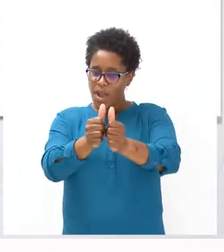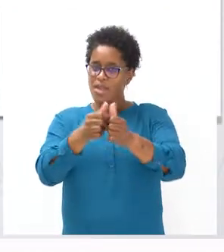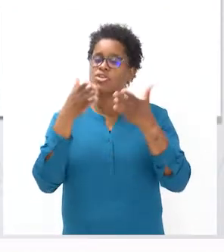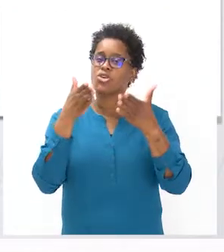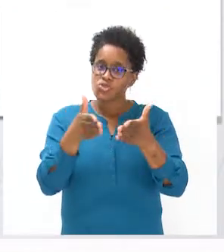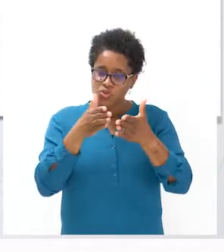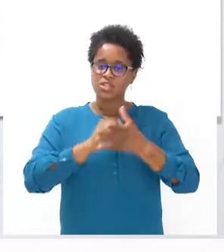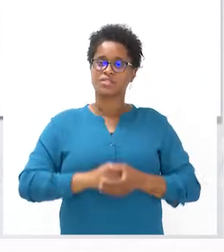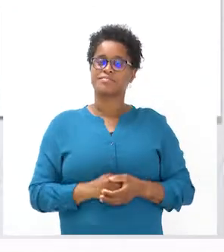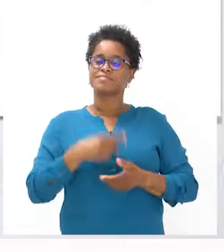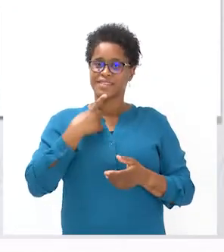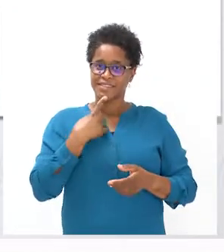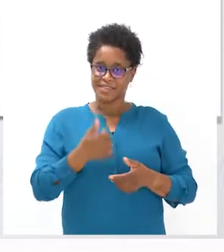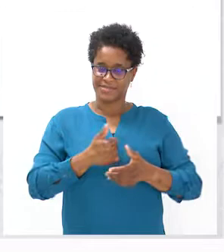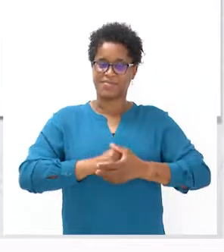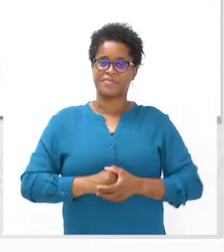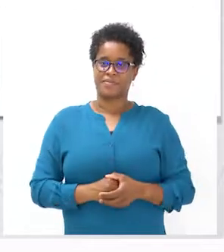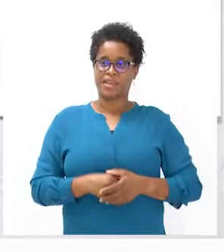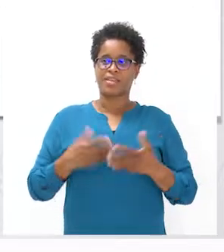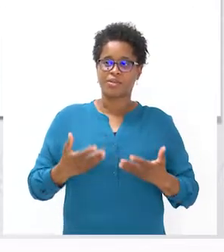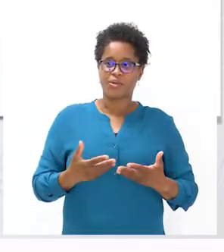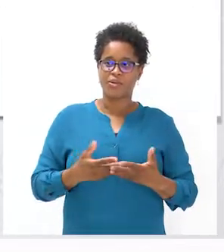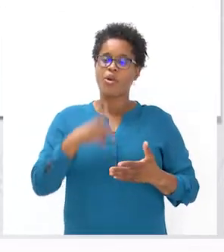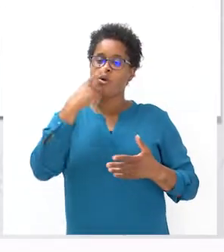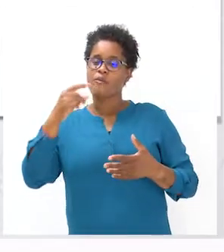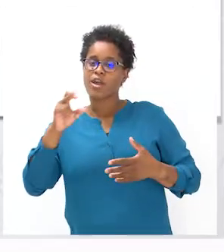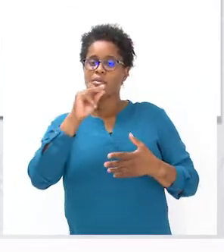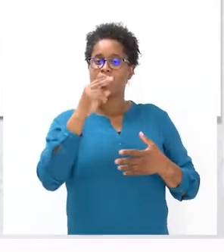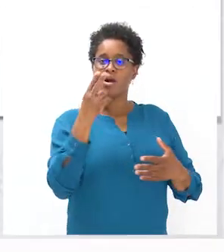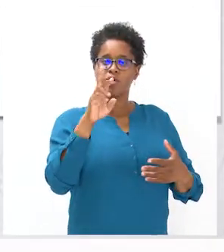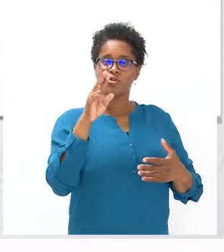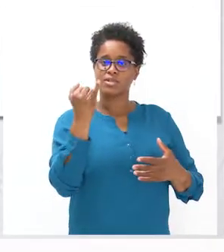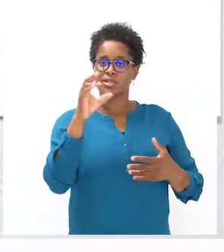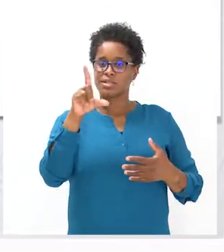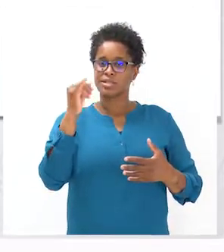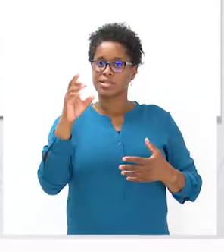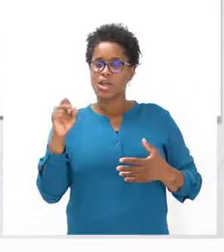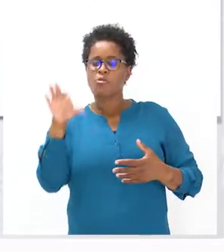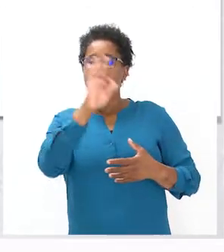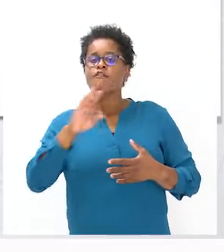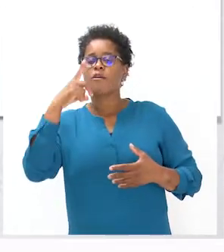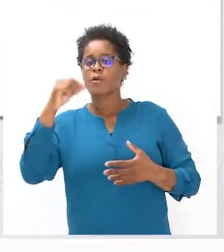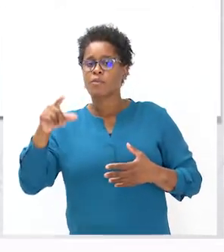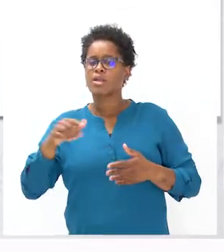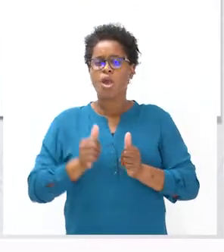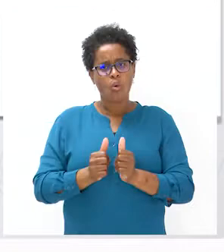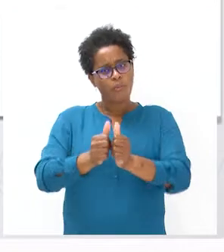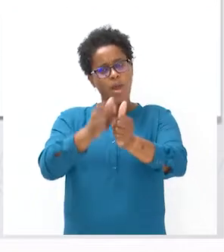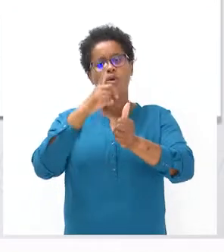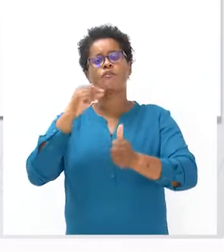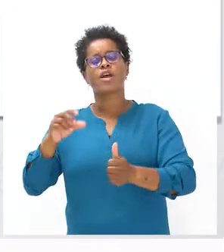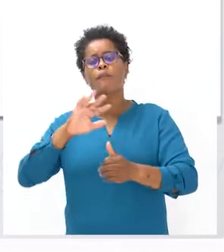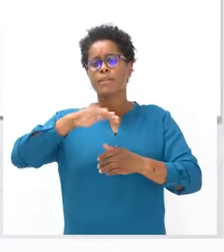que ajuda, certo? Então, o verbo auxiliar é uma forma verbal que acompanha o